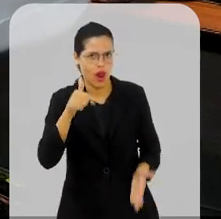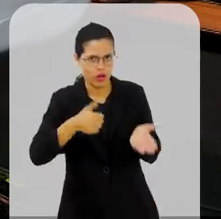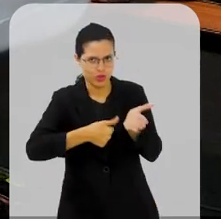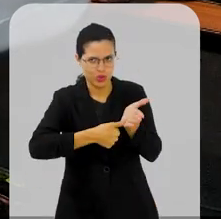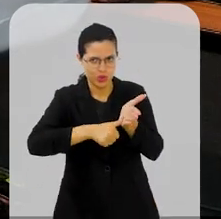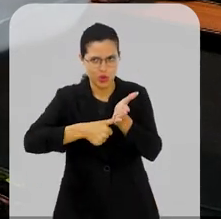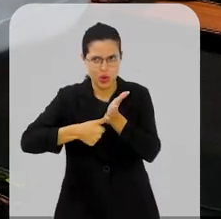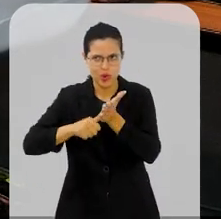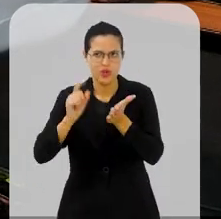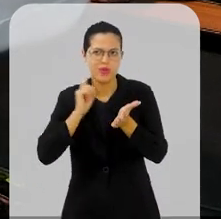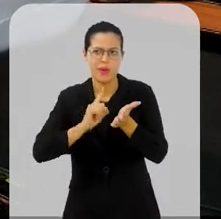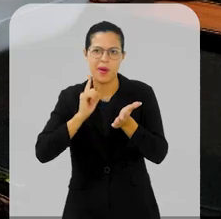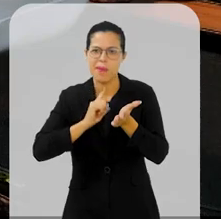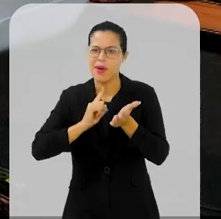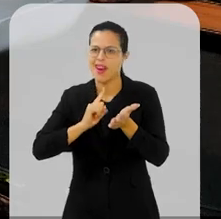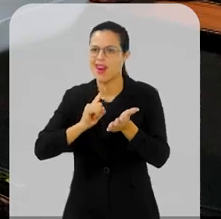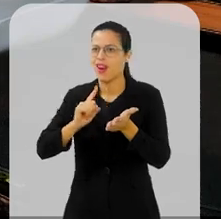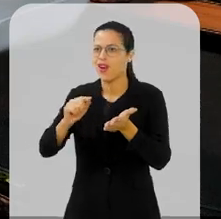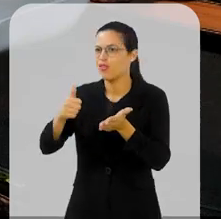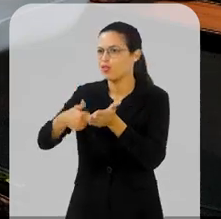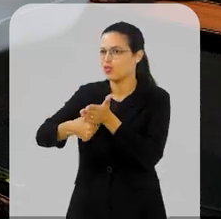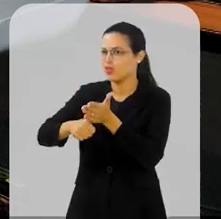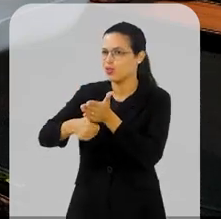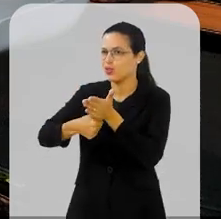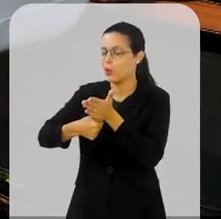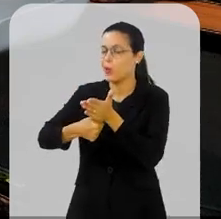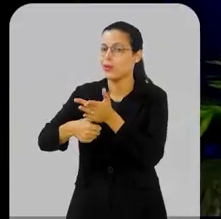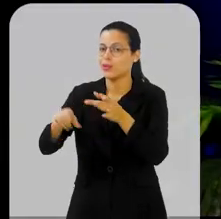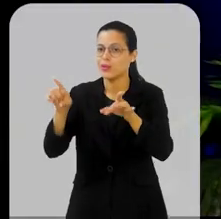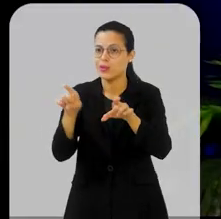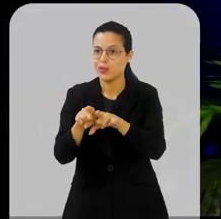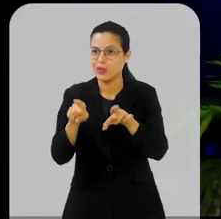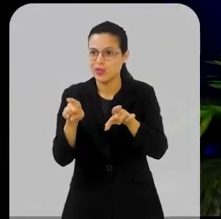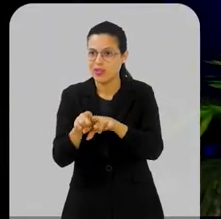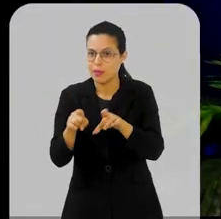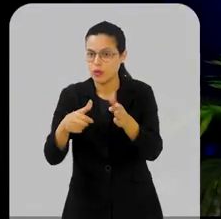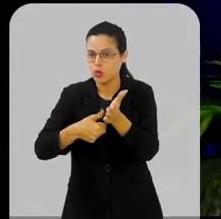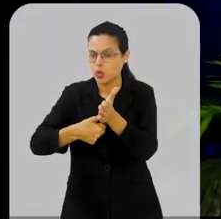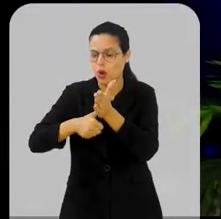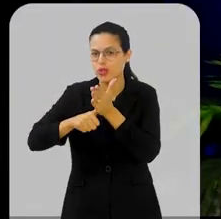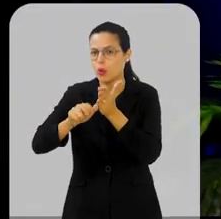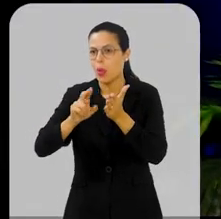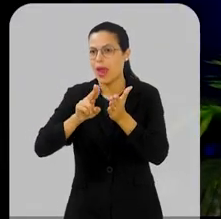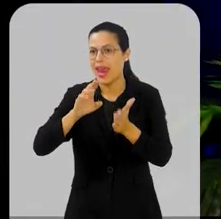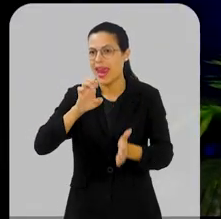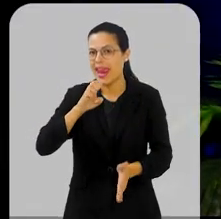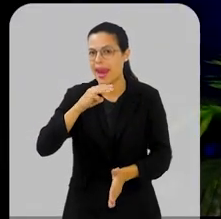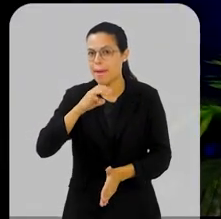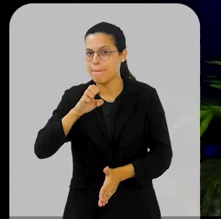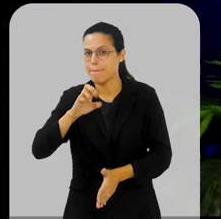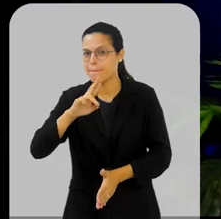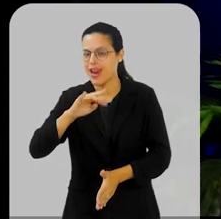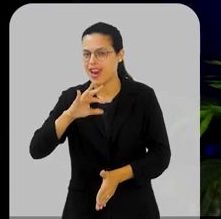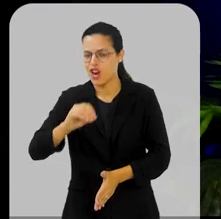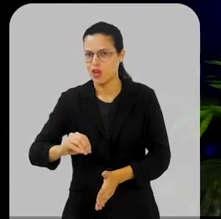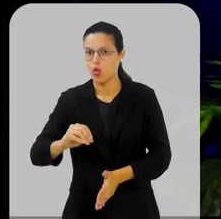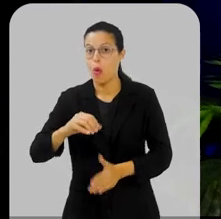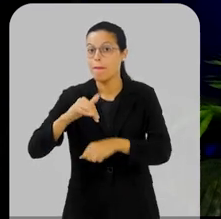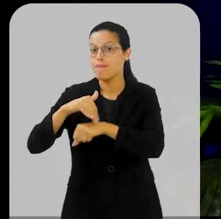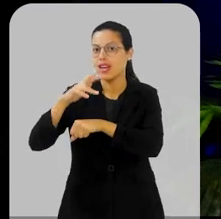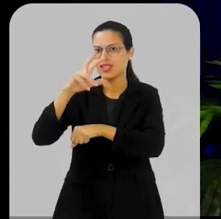Flamengo. Não sou... Votante. Não sou só sócio, eu sou sócio emérito. Muito bem. Eu tenho mais